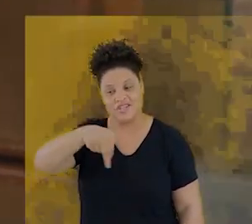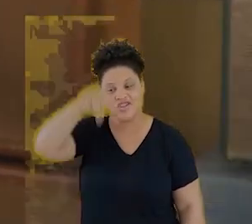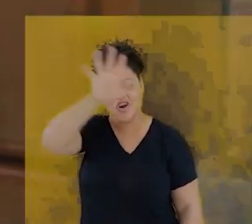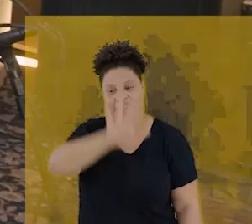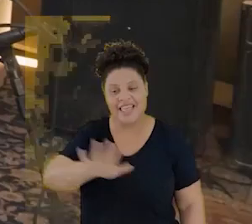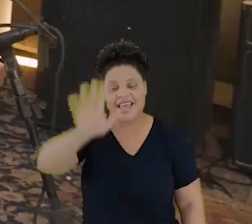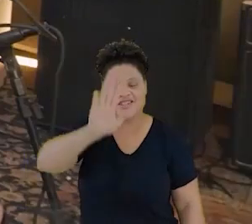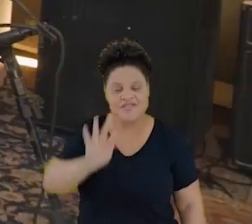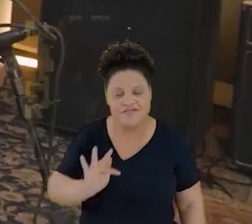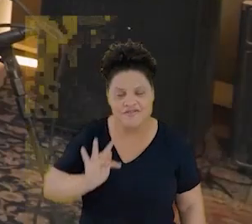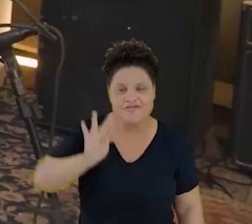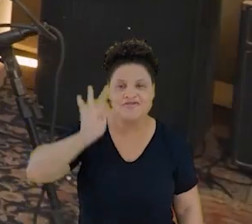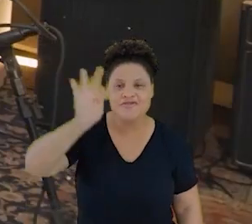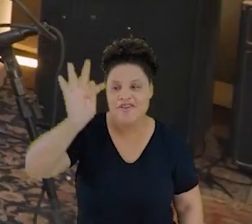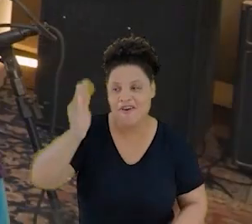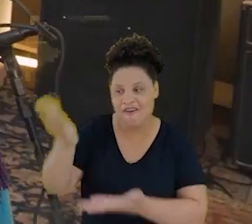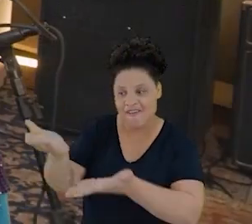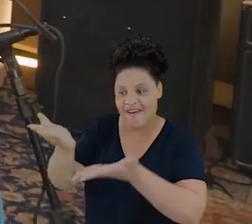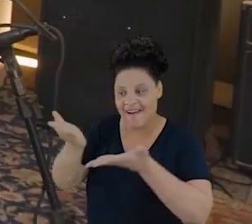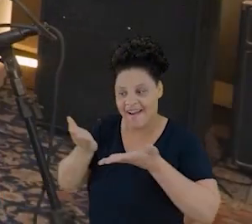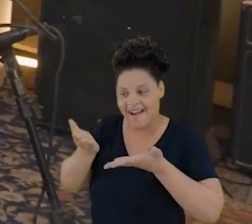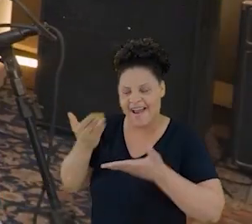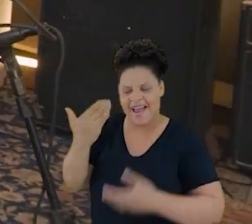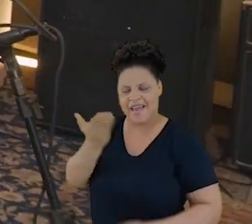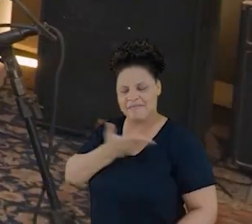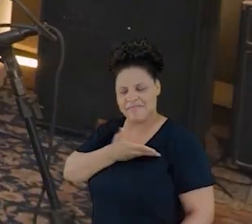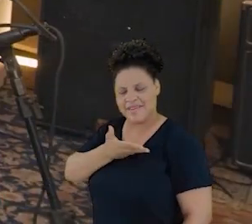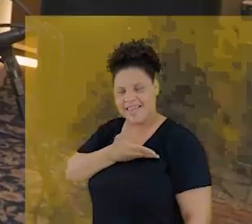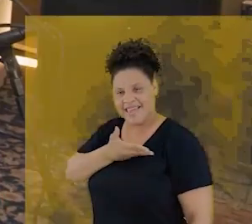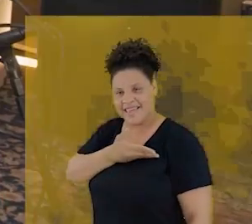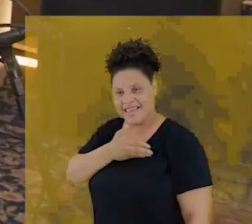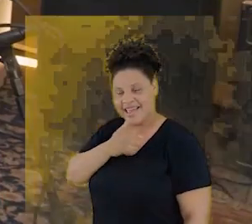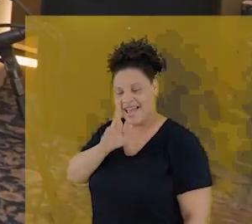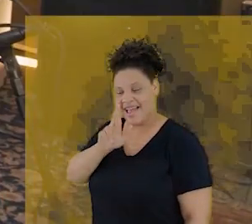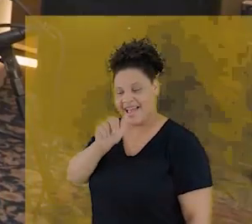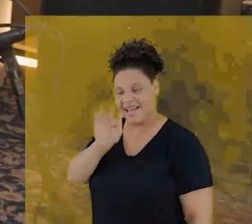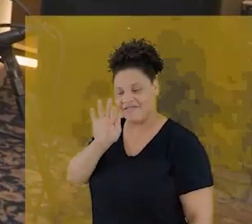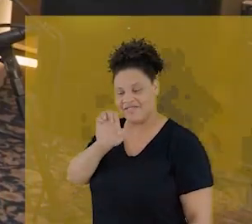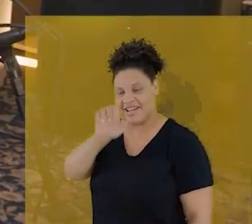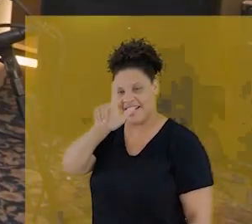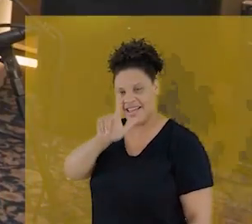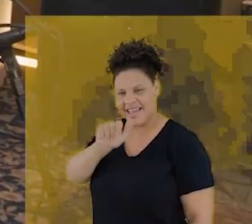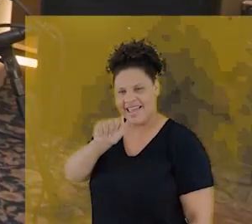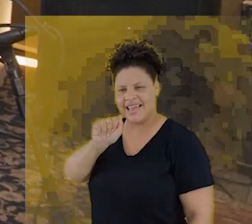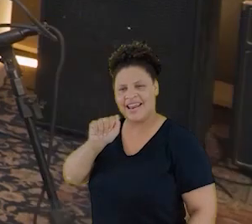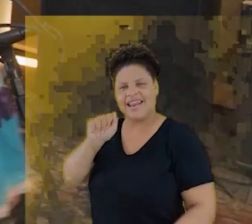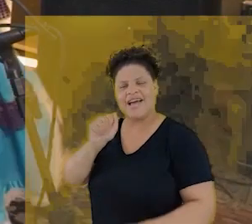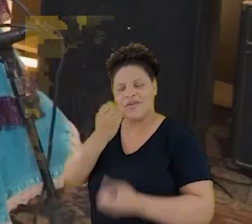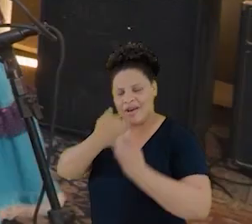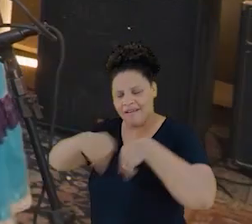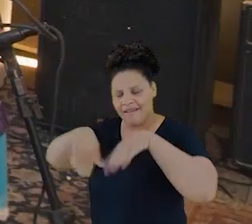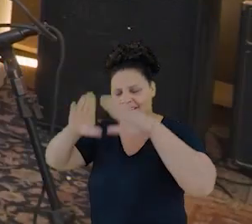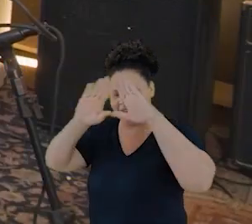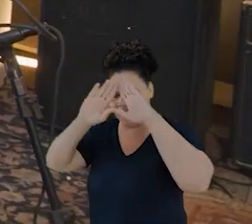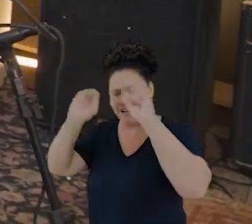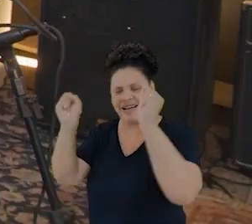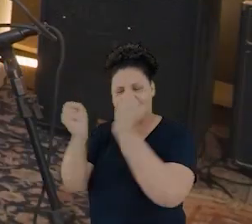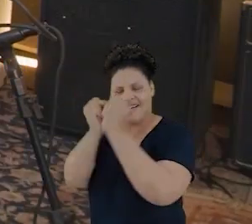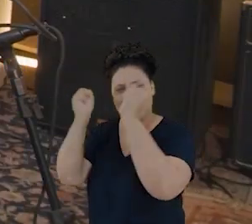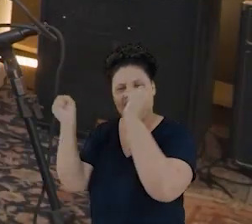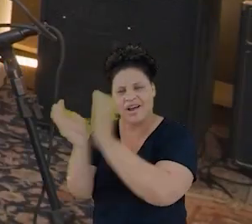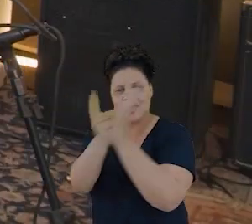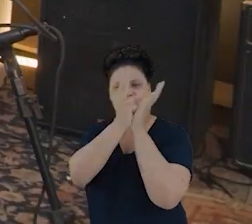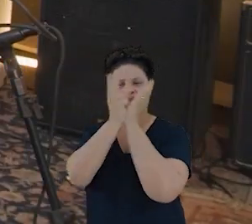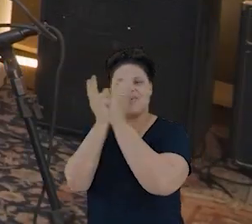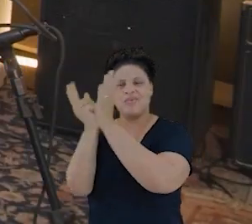Convidando a minha parceira Rafaela Nepomuceno, Coco de Oiá. Vamos nessa parada, que a gente não pode